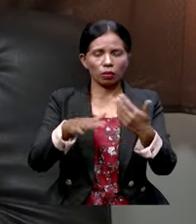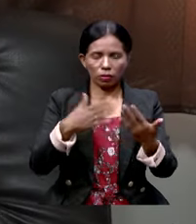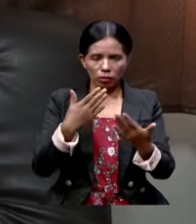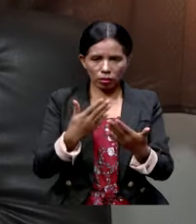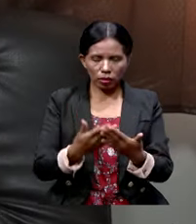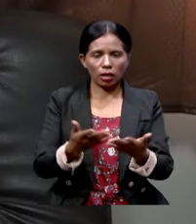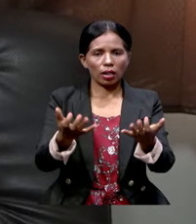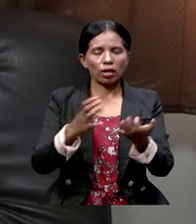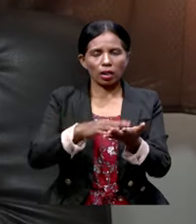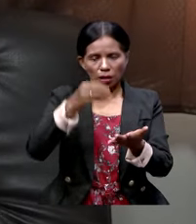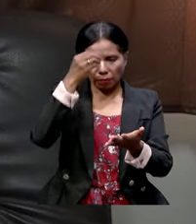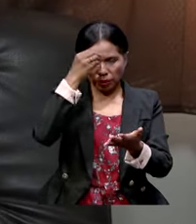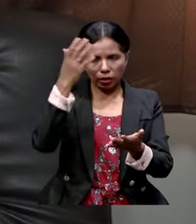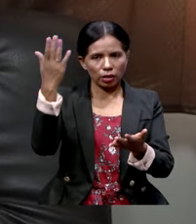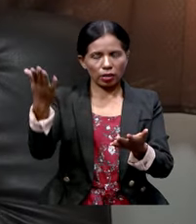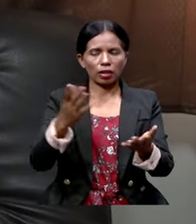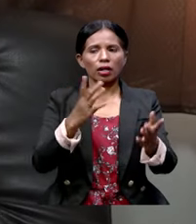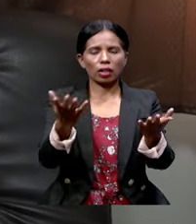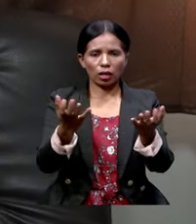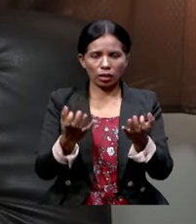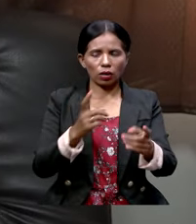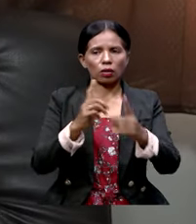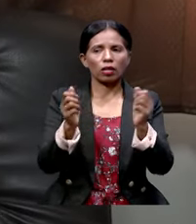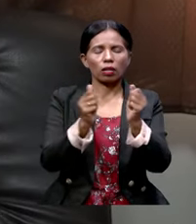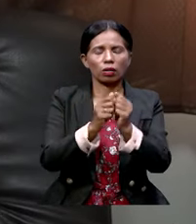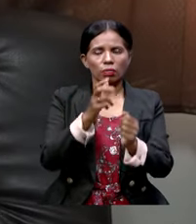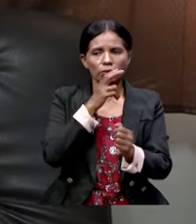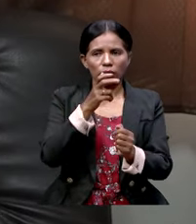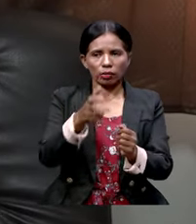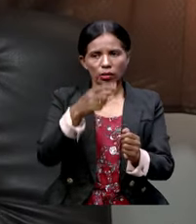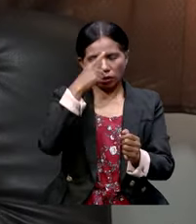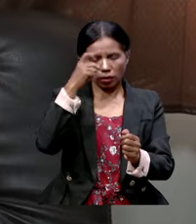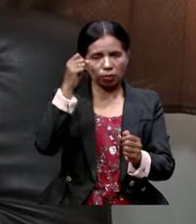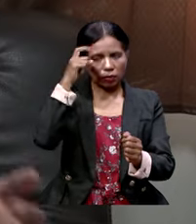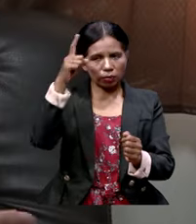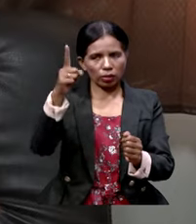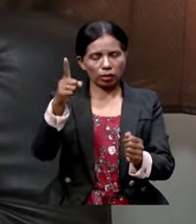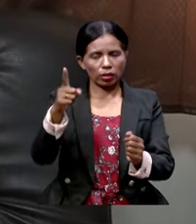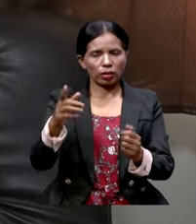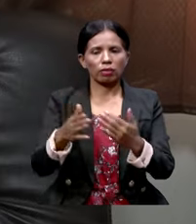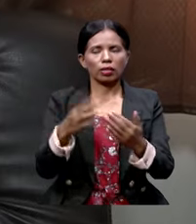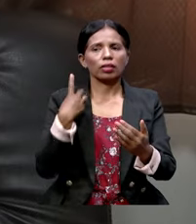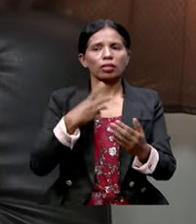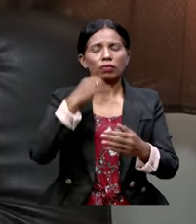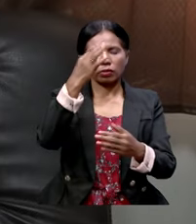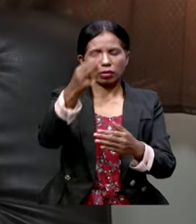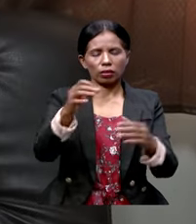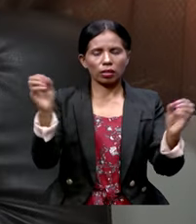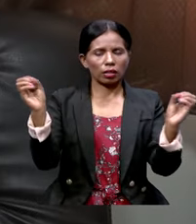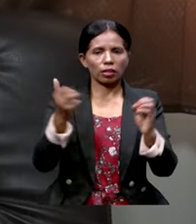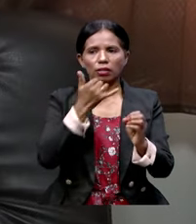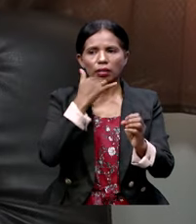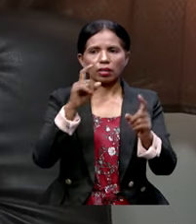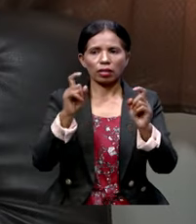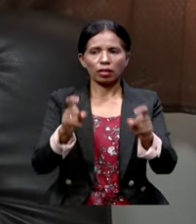desejo aprender, né, vá, a cara qual é português, estamos compreendendo, né? Facilita, vai o ENE lá e a falha. Mas ainda né,